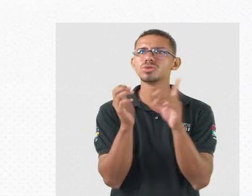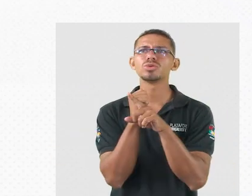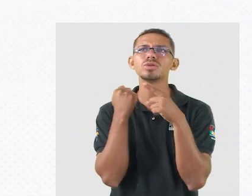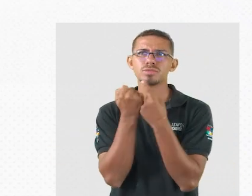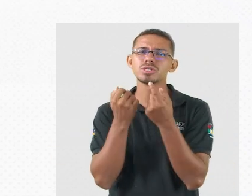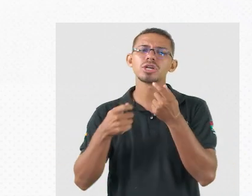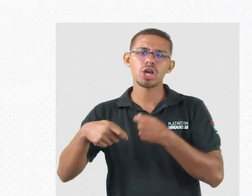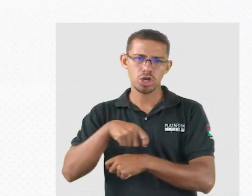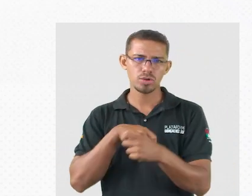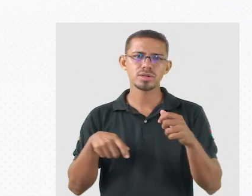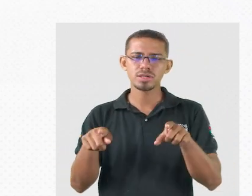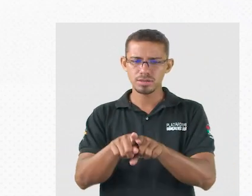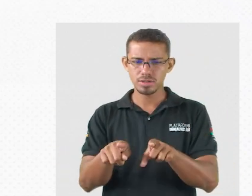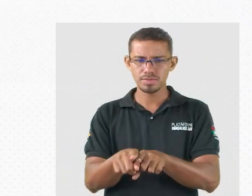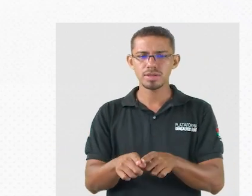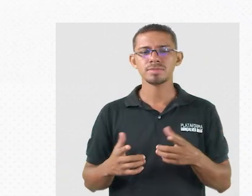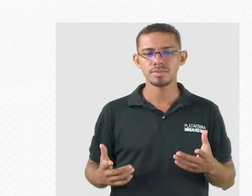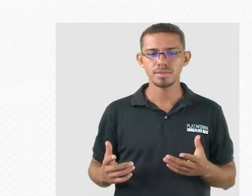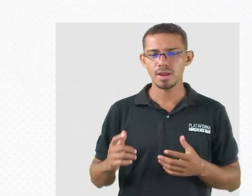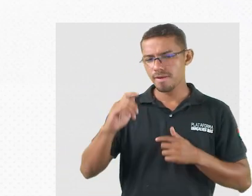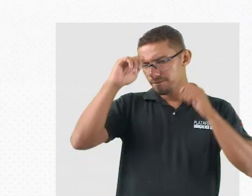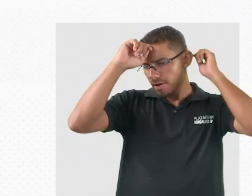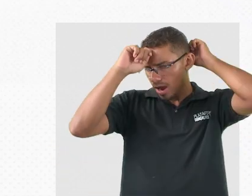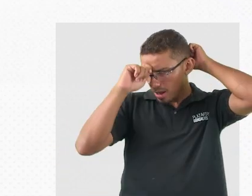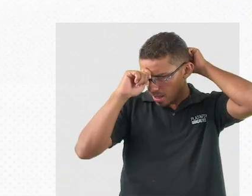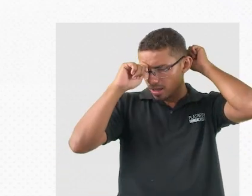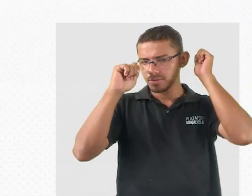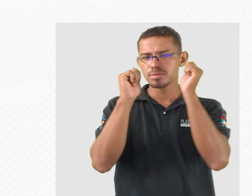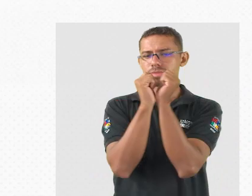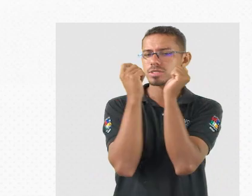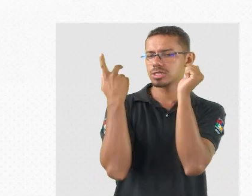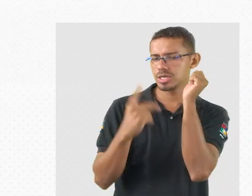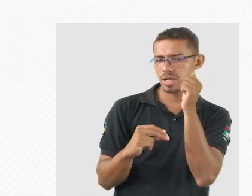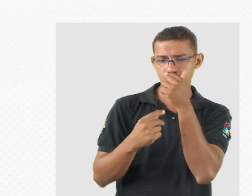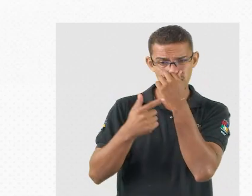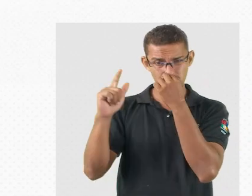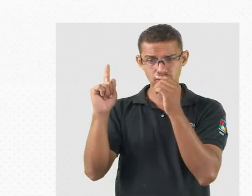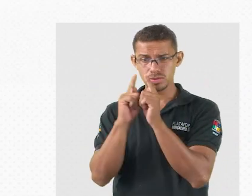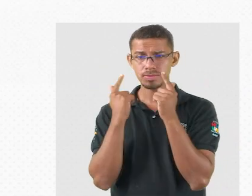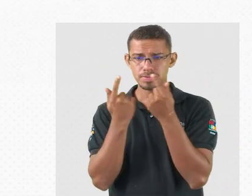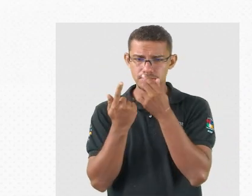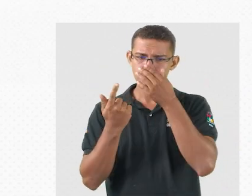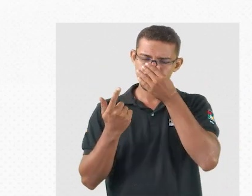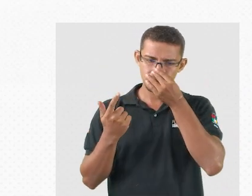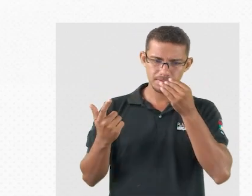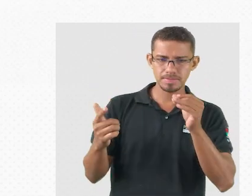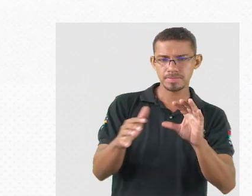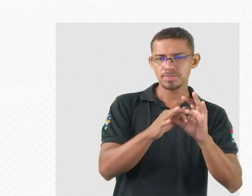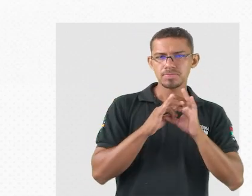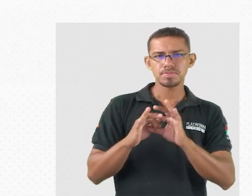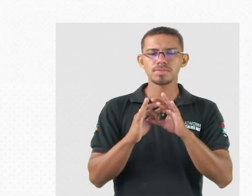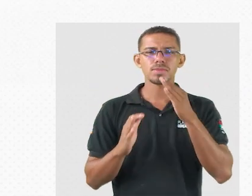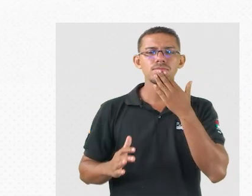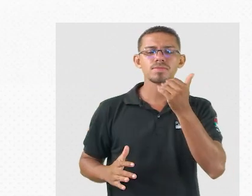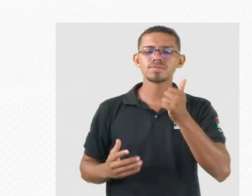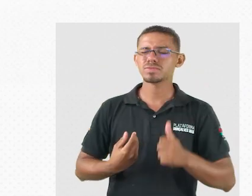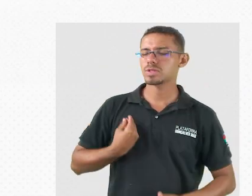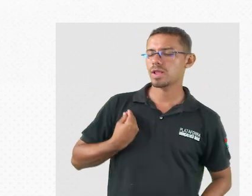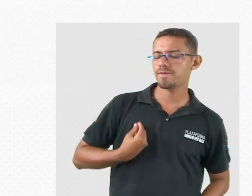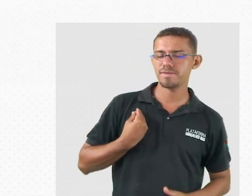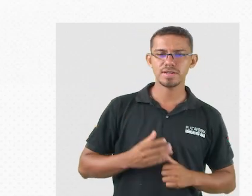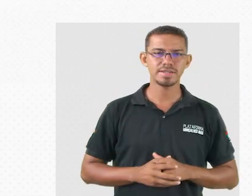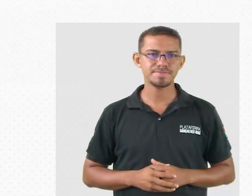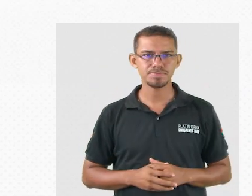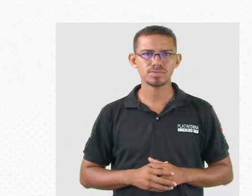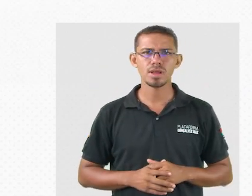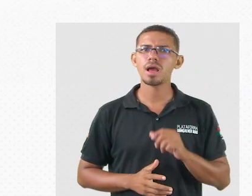falando, economicamente também. Então, vaqueiros, né, escravos e outros grupos marginalizados se uniram em busca por melhores condições de vida.